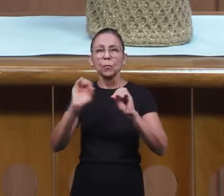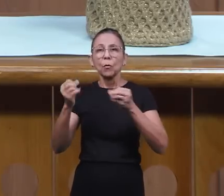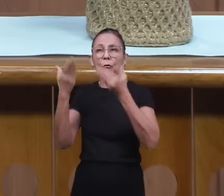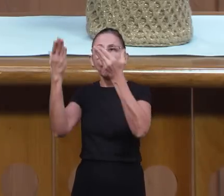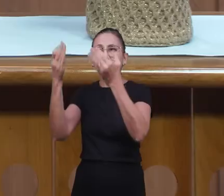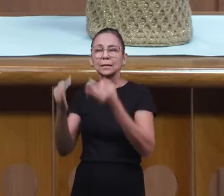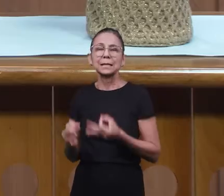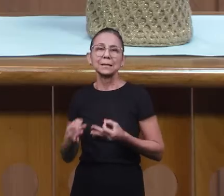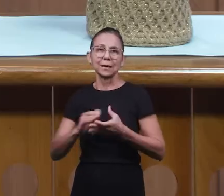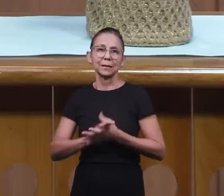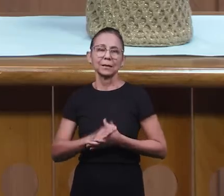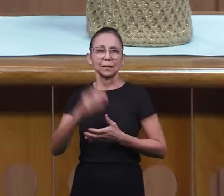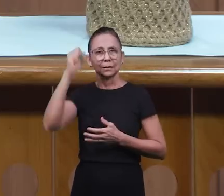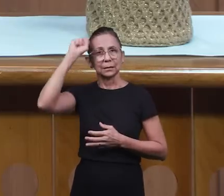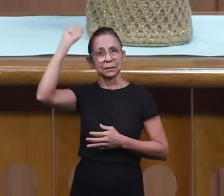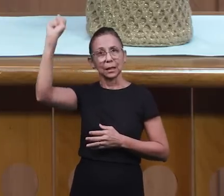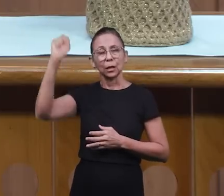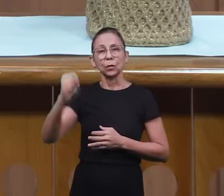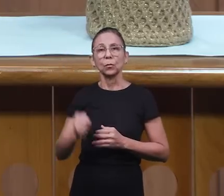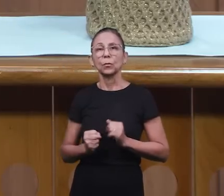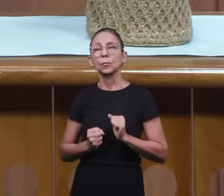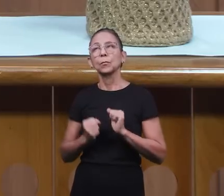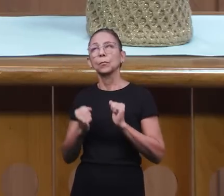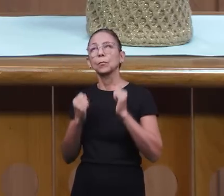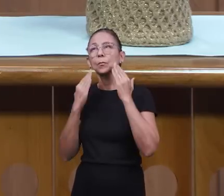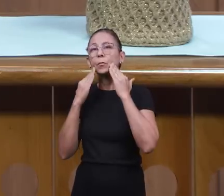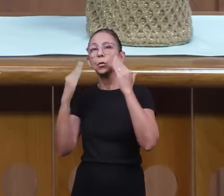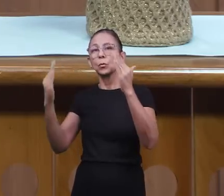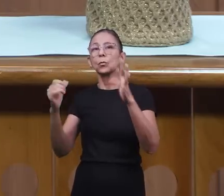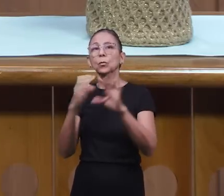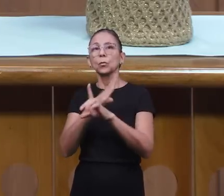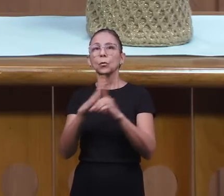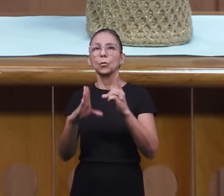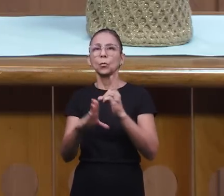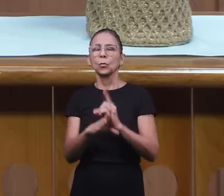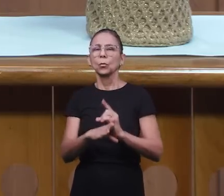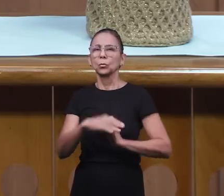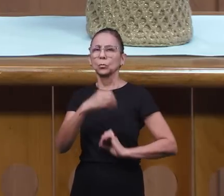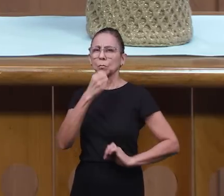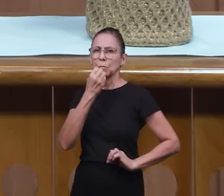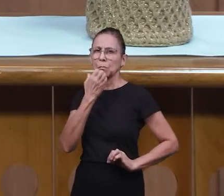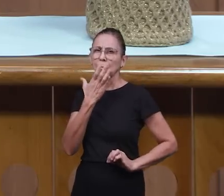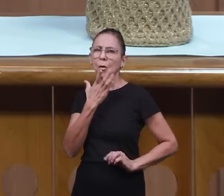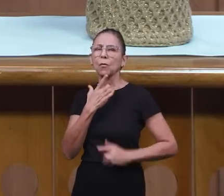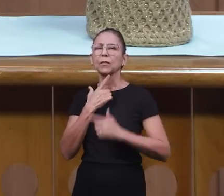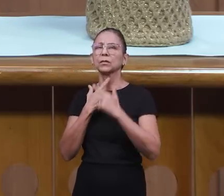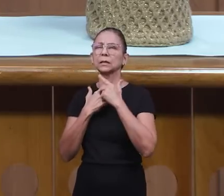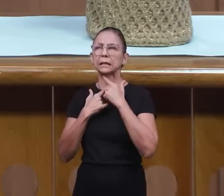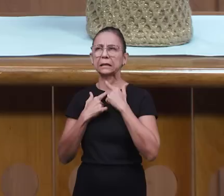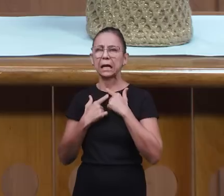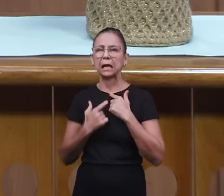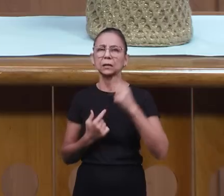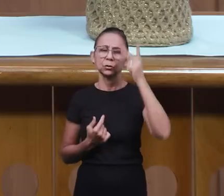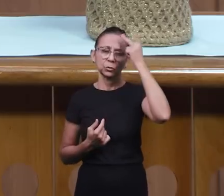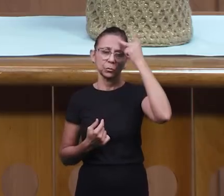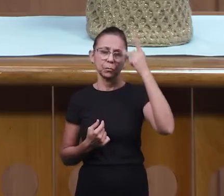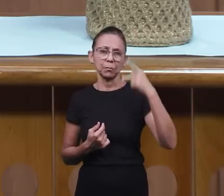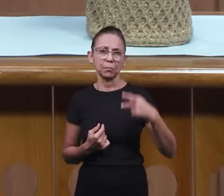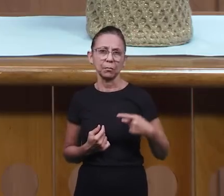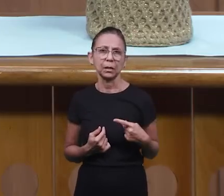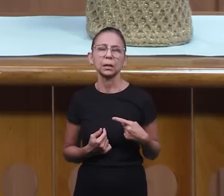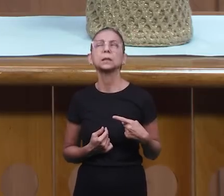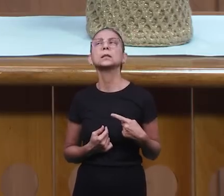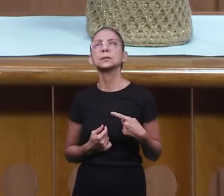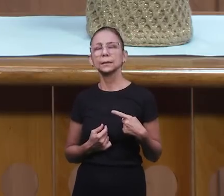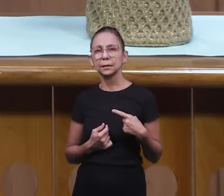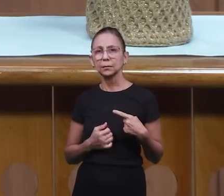tinha que obedecer. Saul, ele apresentou um culto chamado de culto da boa intenção do homem. E Deus não aceita